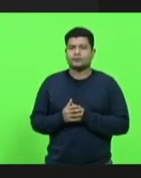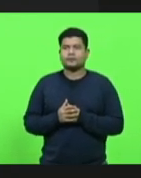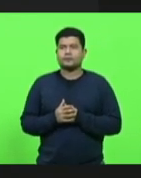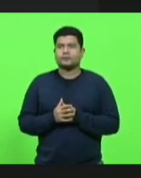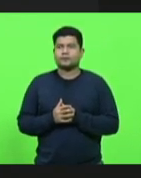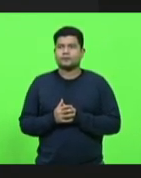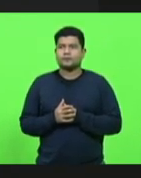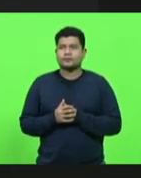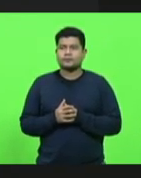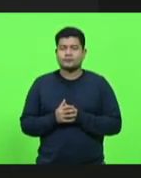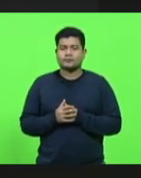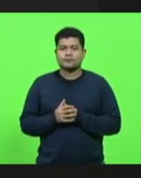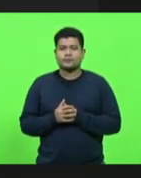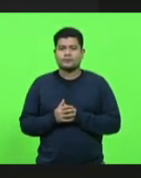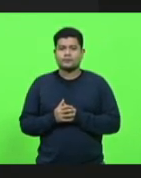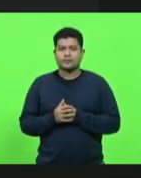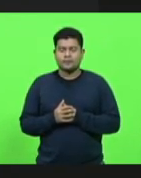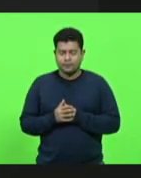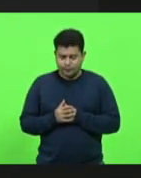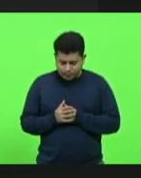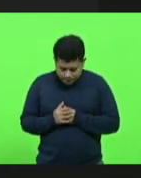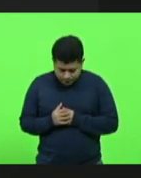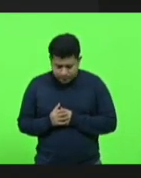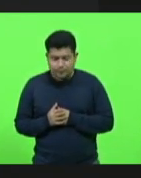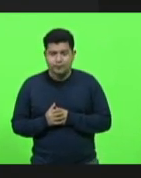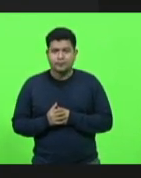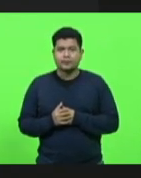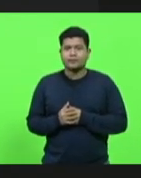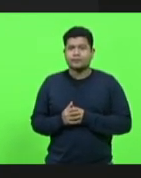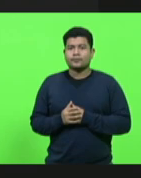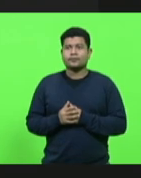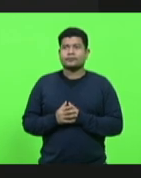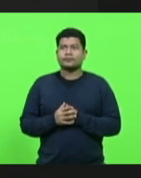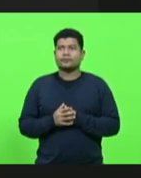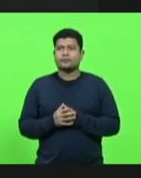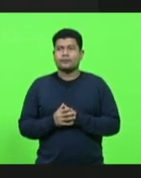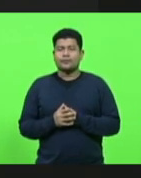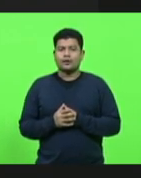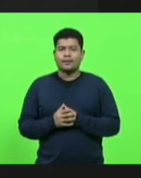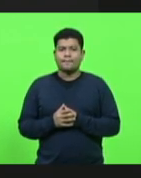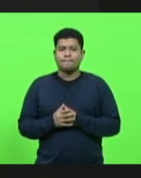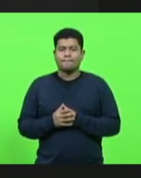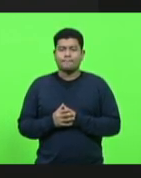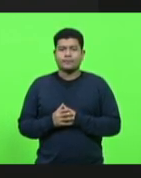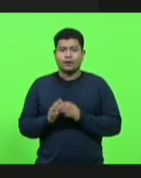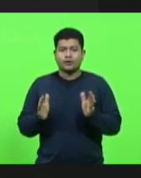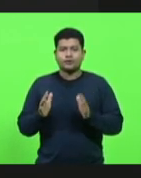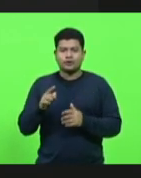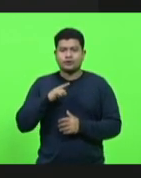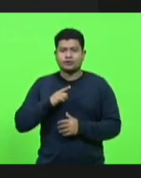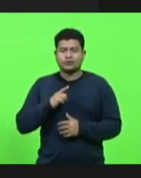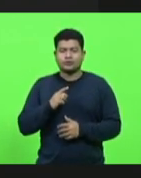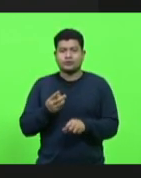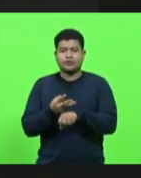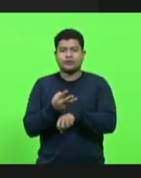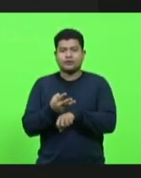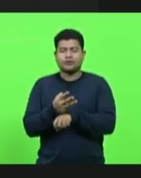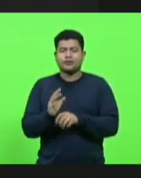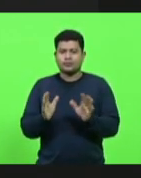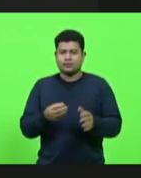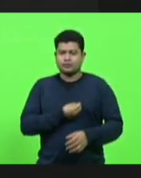Ok. Só para confirmar, presidente, eu fiz aqui pelo WhatsApp, não sei se já apareceu aí, mas eu estou presente